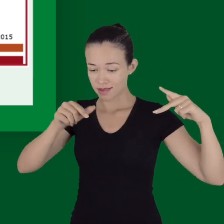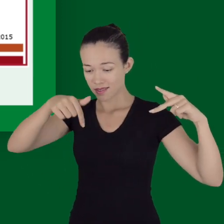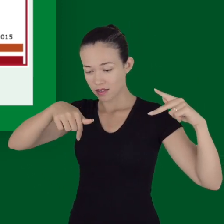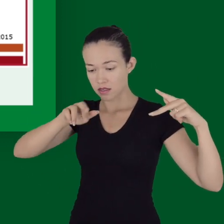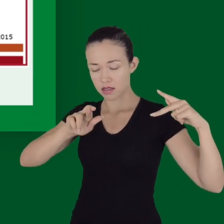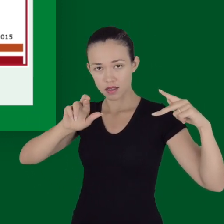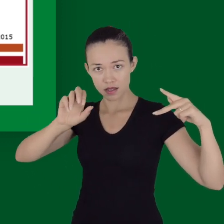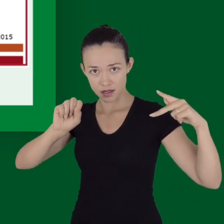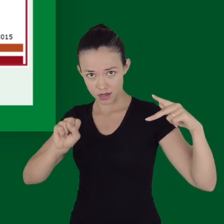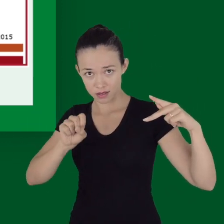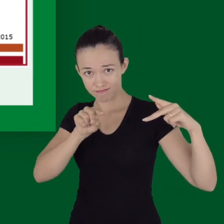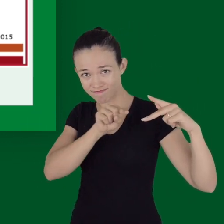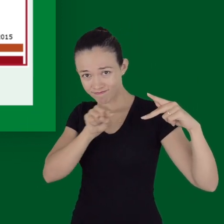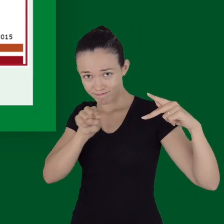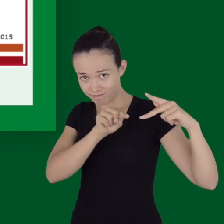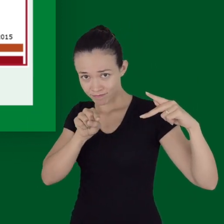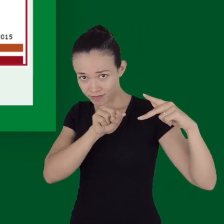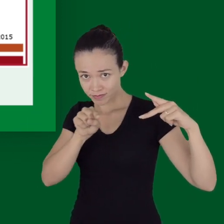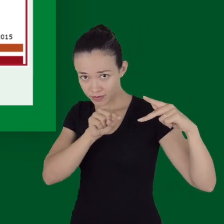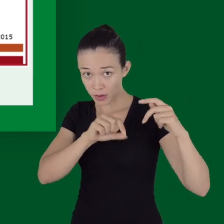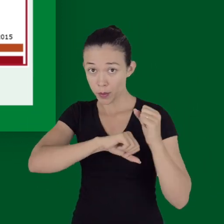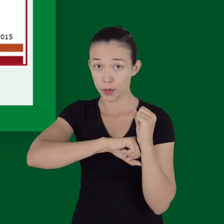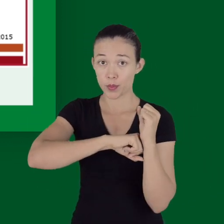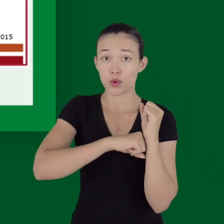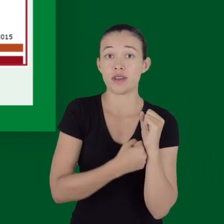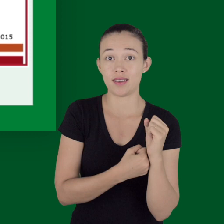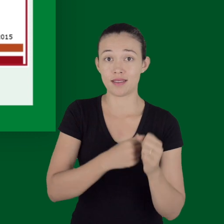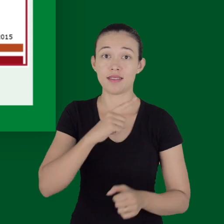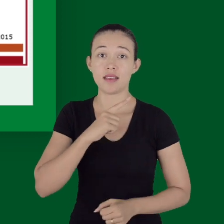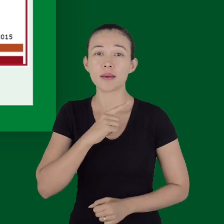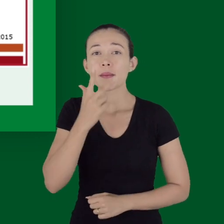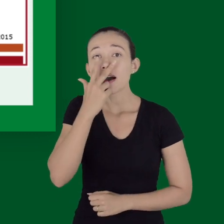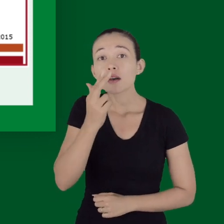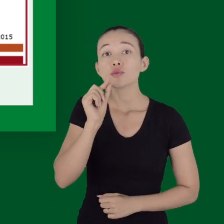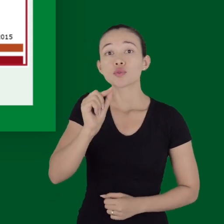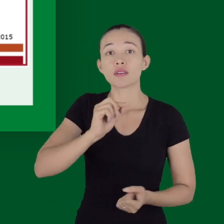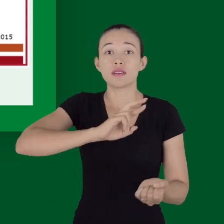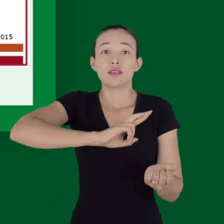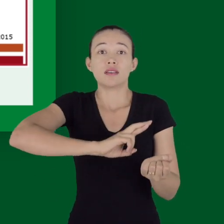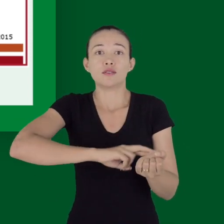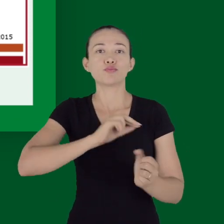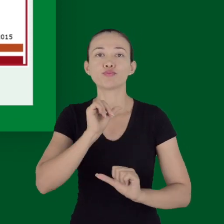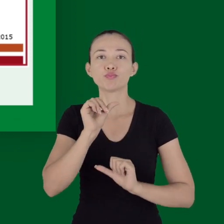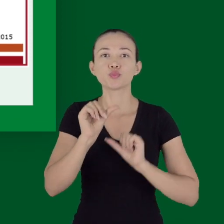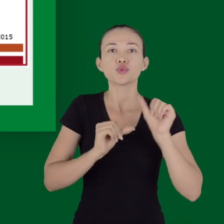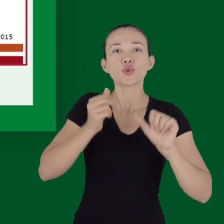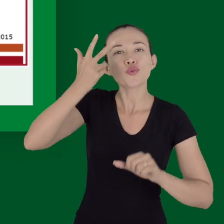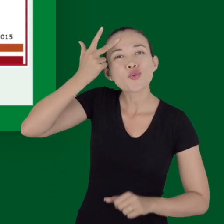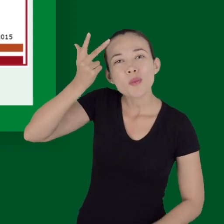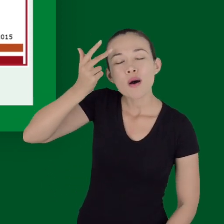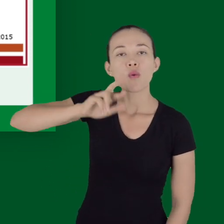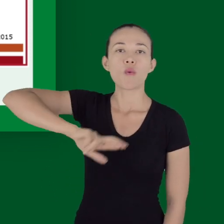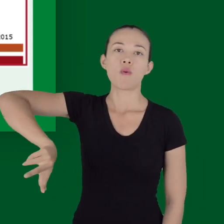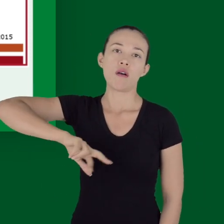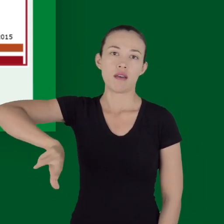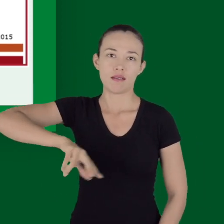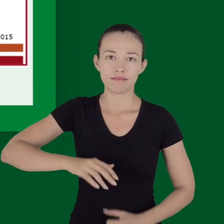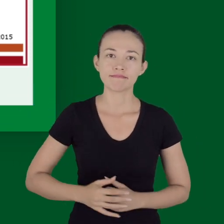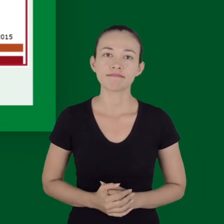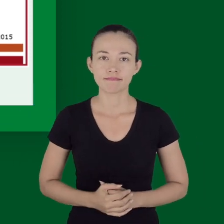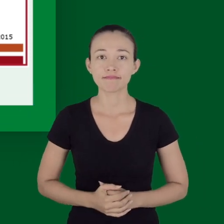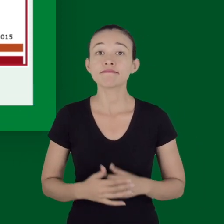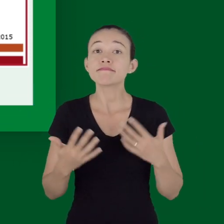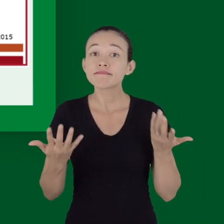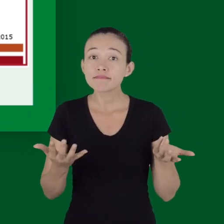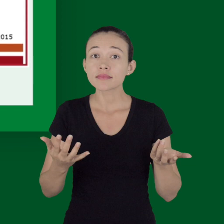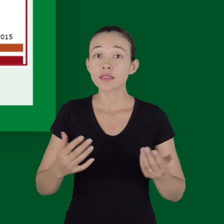entre a P e o QRS, vai parecer que o ritmo está irregular. No início, a gente consegue ver pela